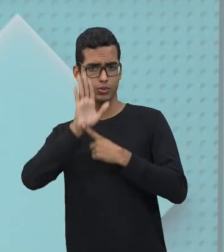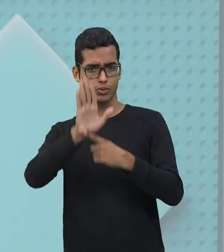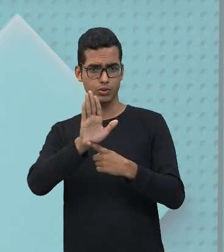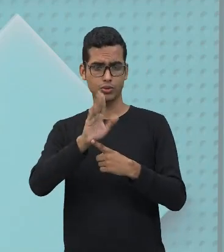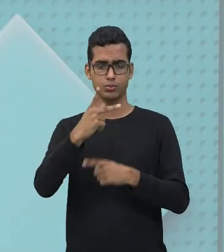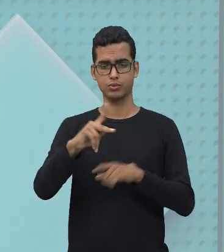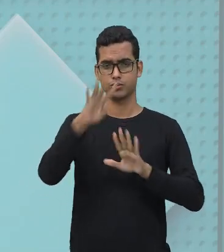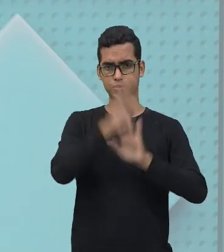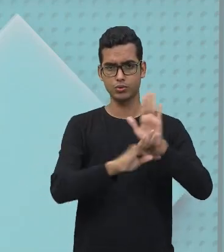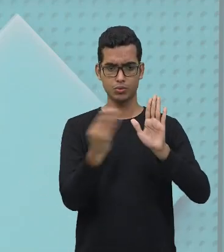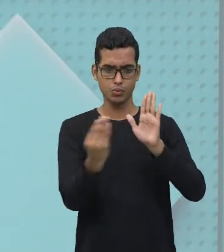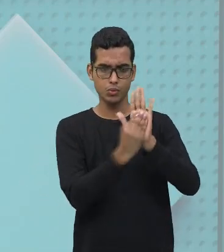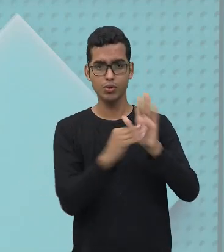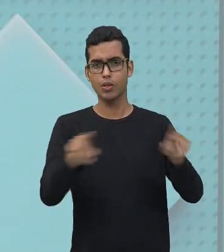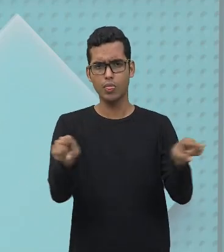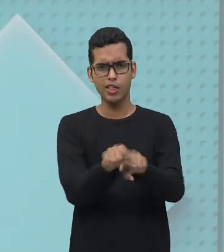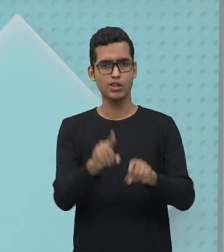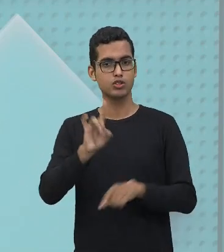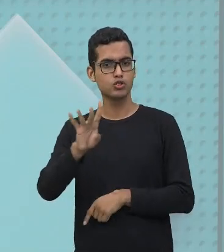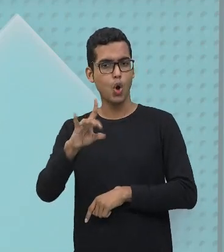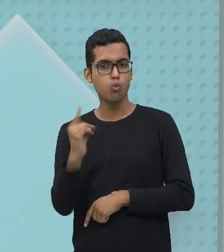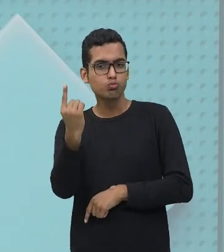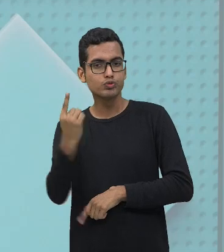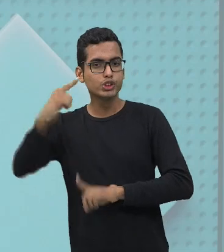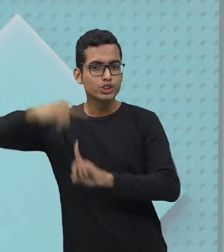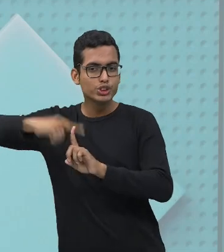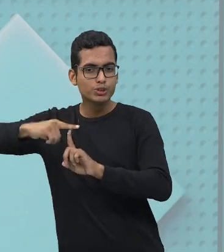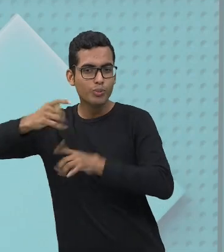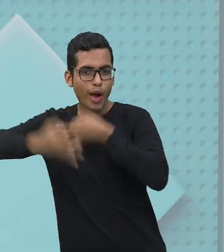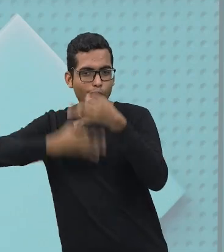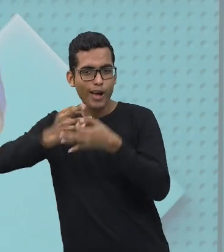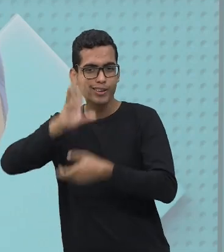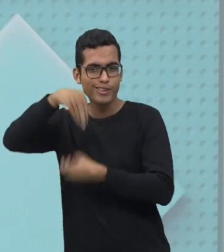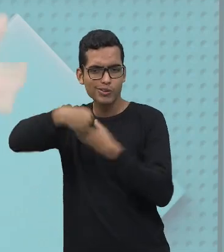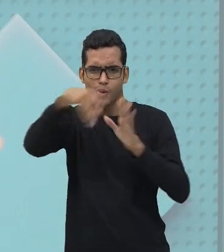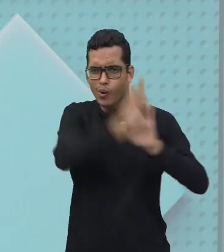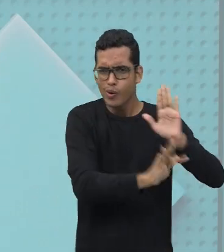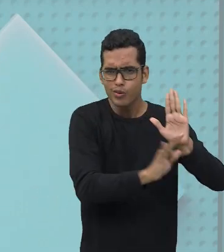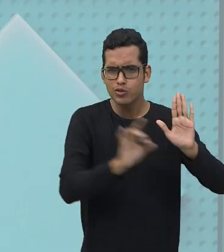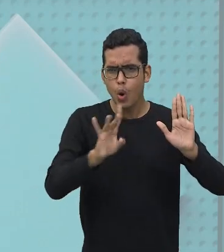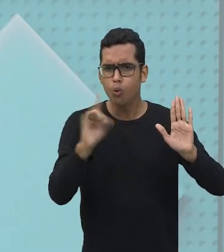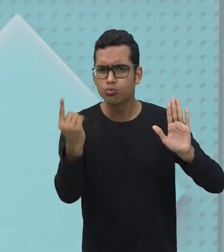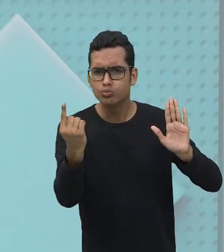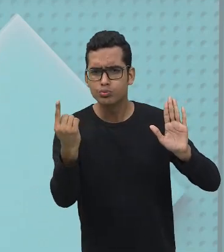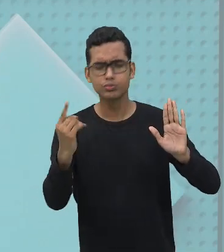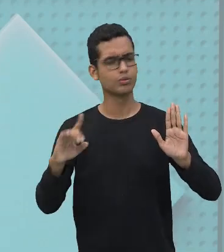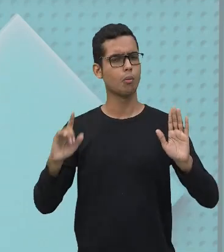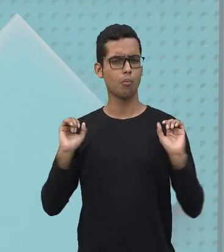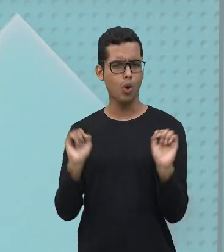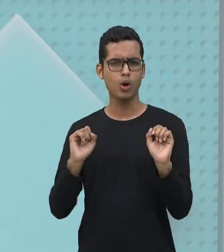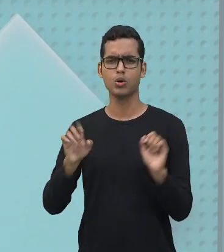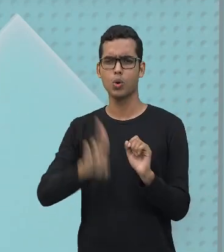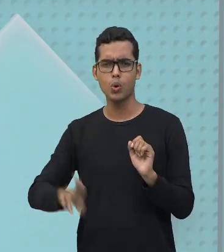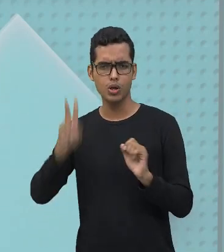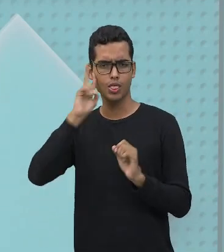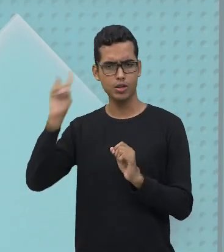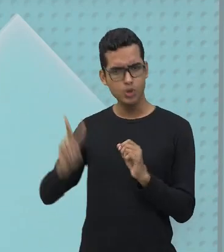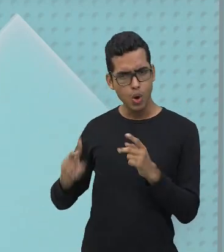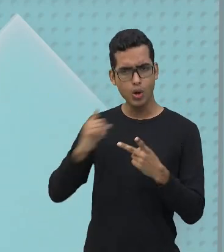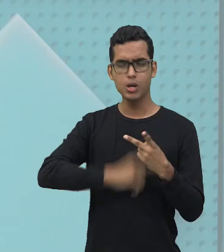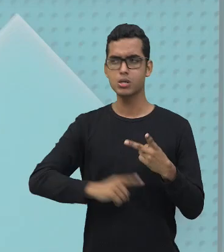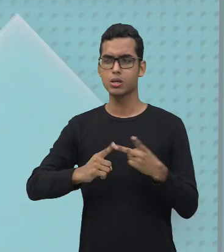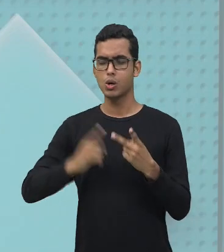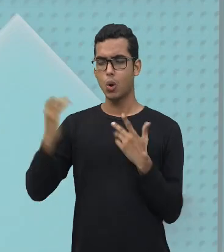seu texto. Eu tenho que usar só um tipo de argumentação no meu texto? Não, você pode usar histórico, você pode usar